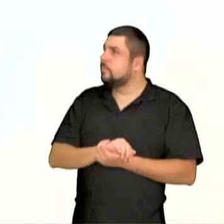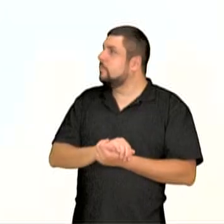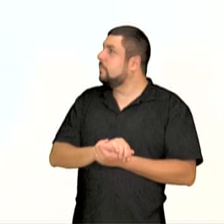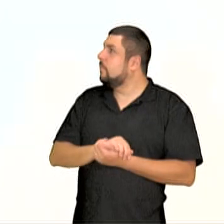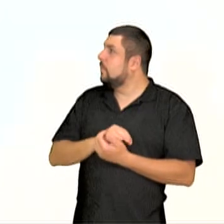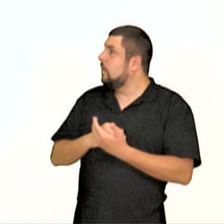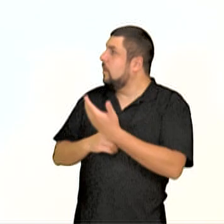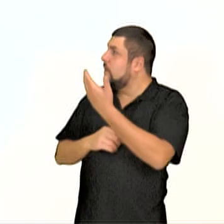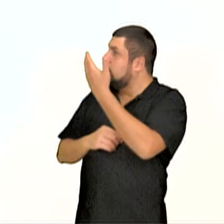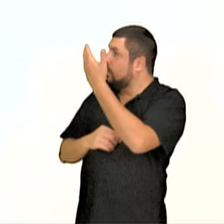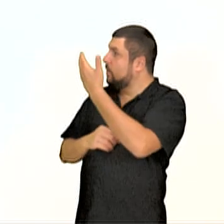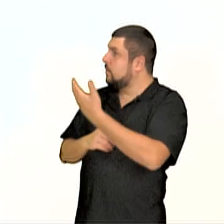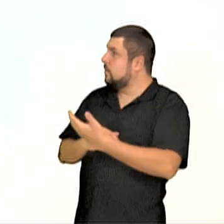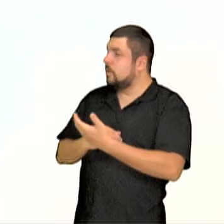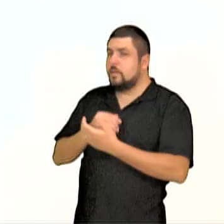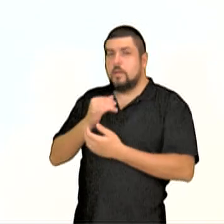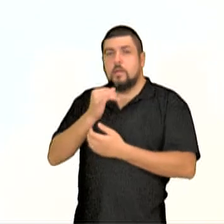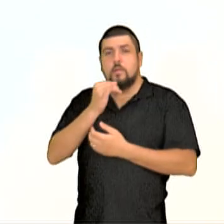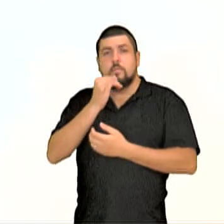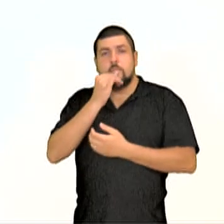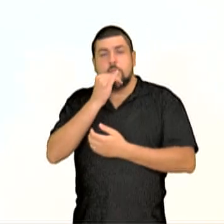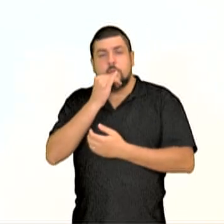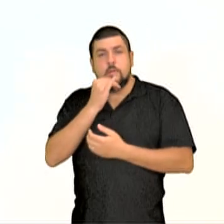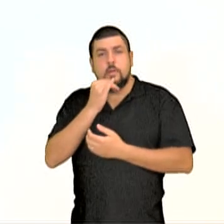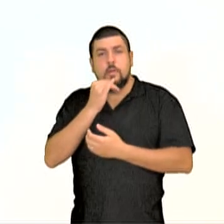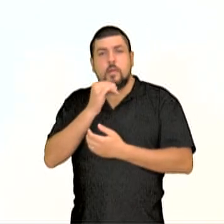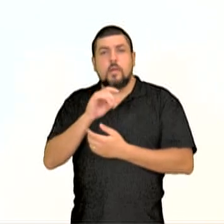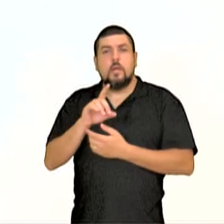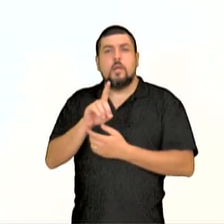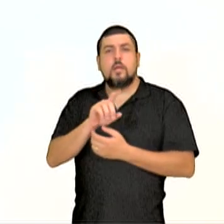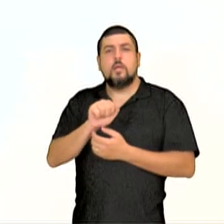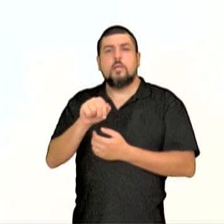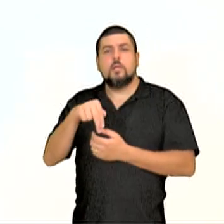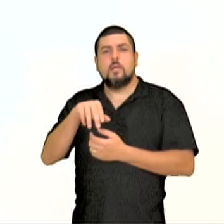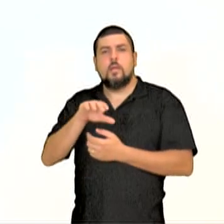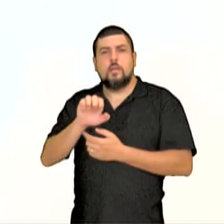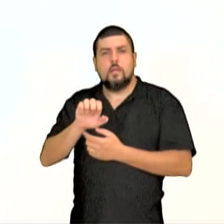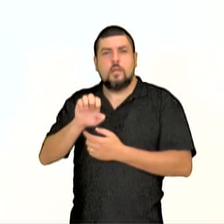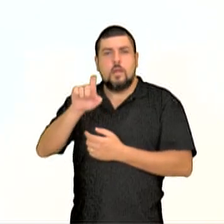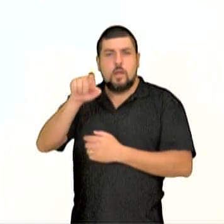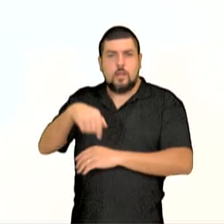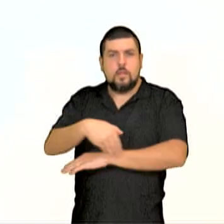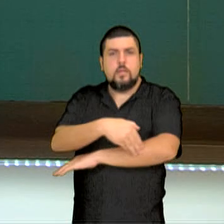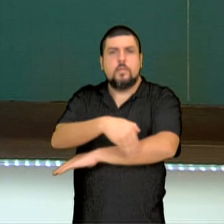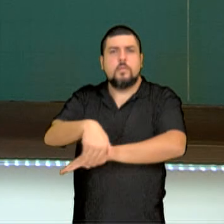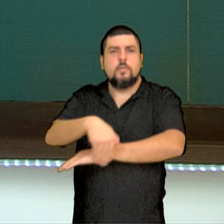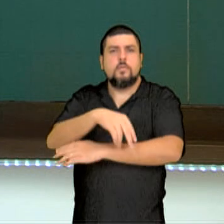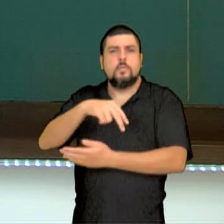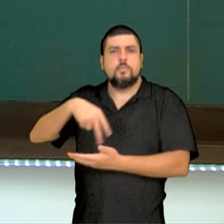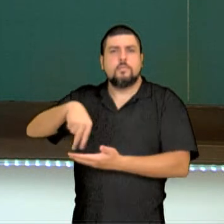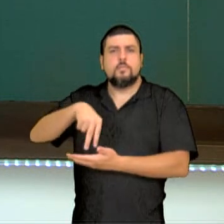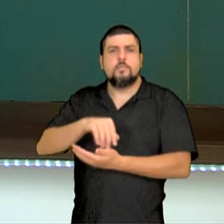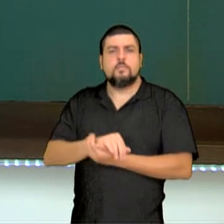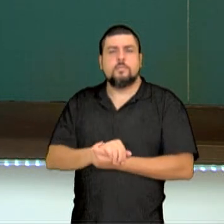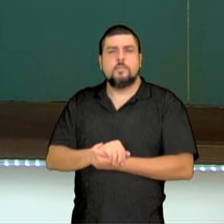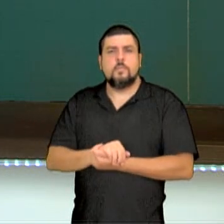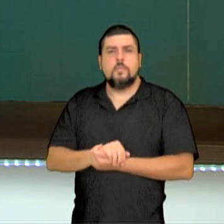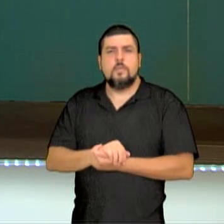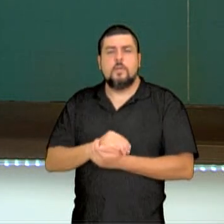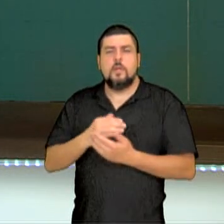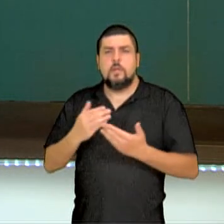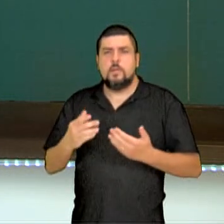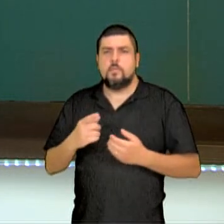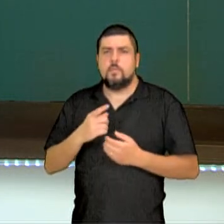aqui, por exemplo, você está dançando dance, né? Você está fazendo uma dança de rua, você está realizando uma dança de rua. Então a gente tem todos